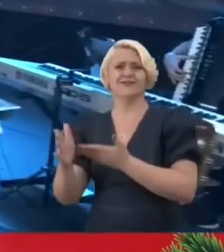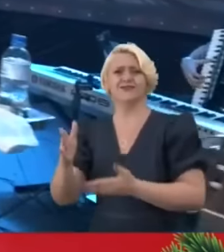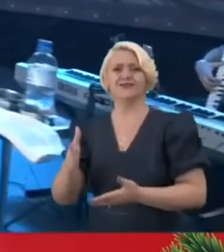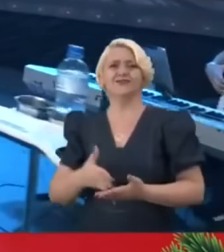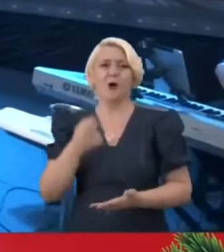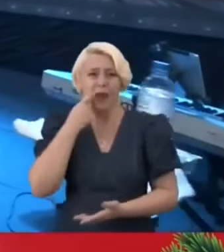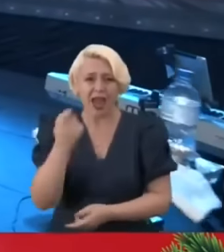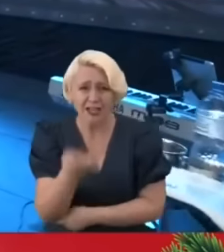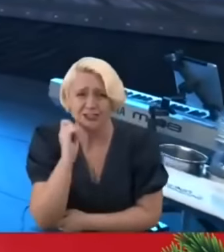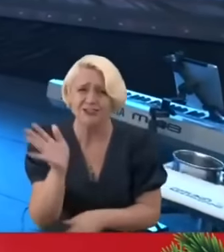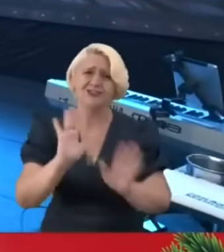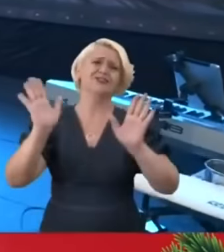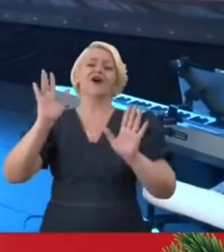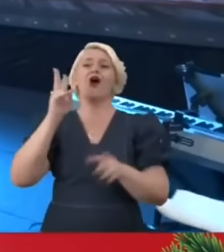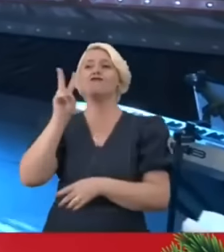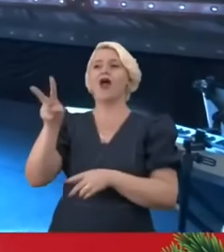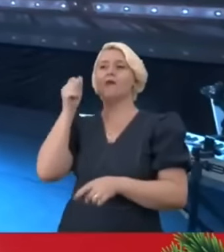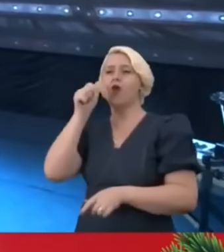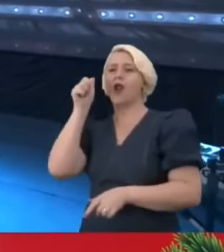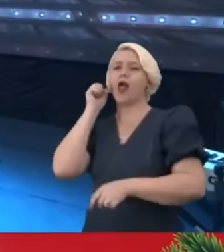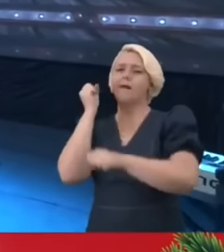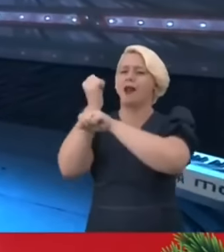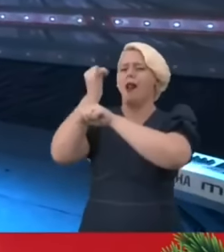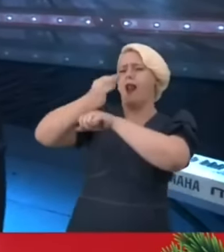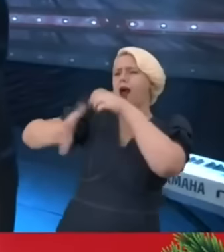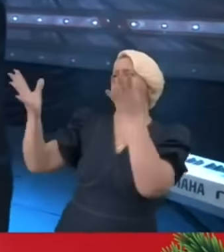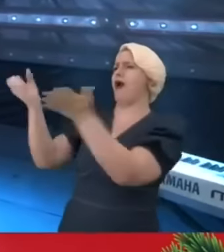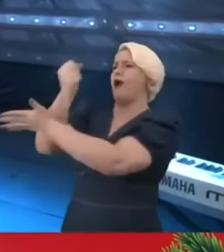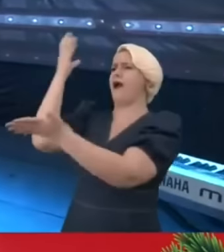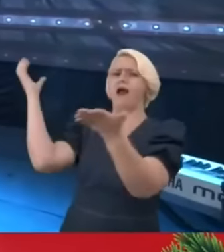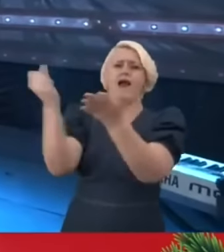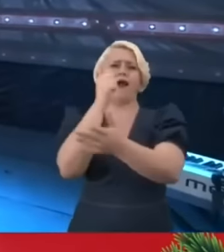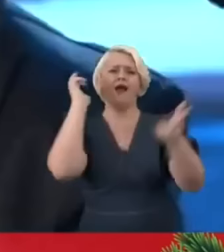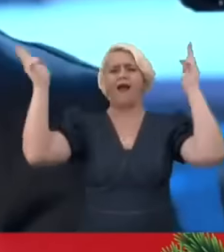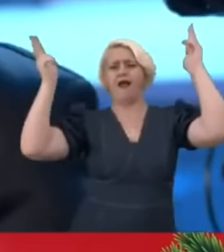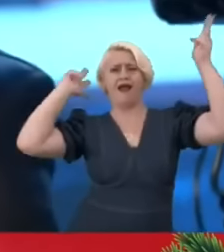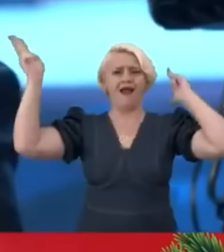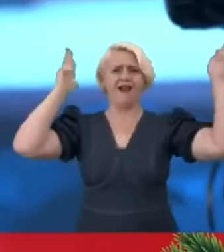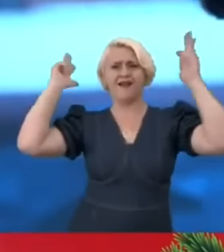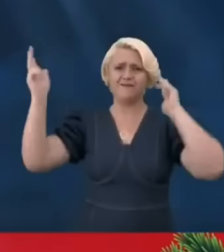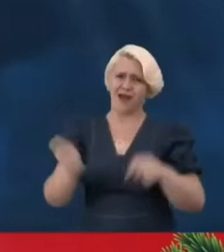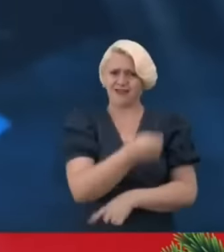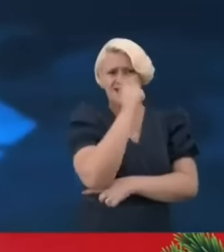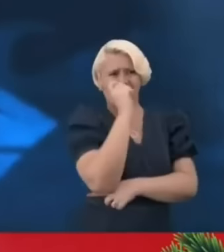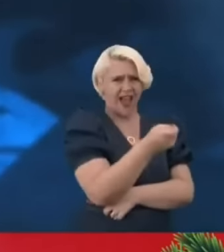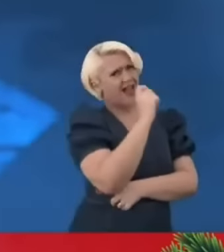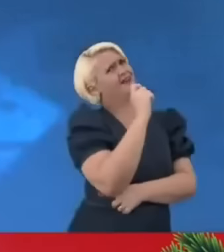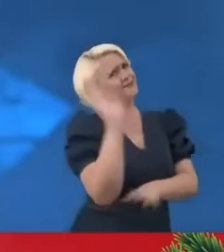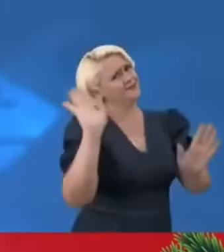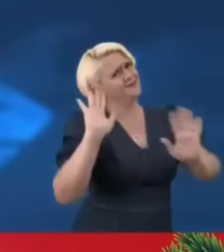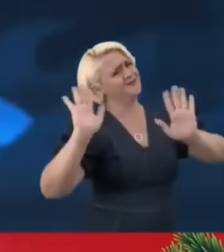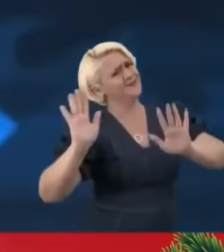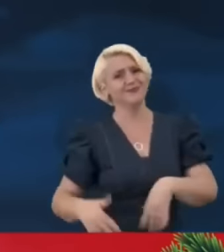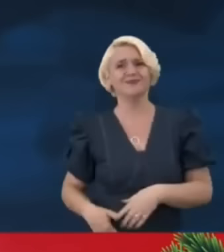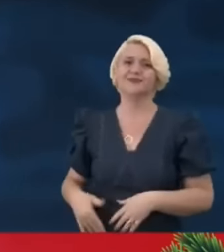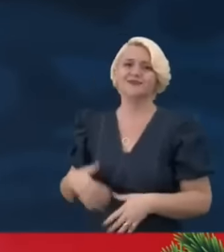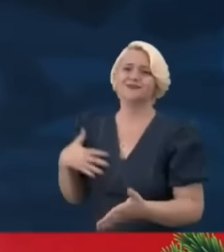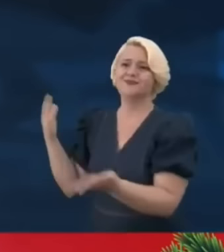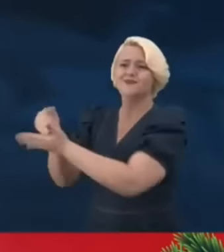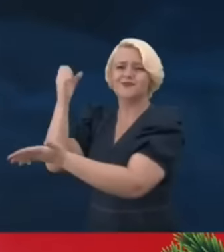nada. Ver a mulherada na madrugada ficando louca. Fecha!